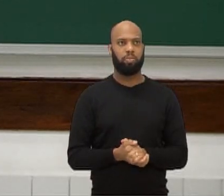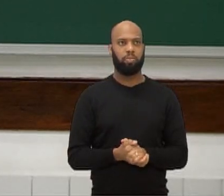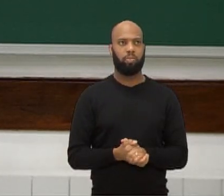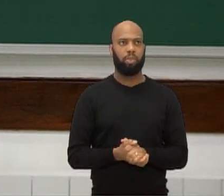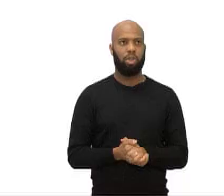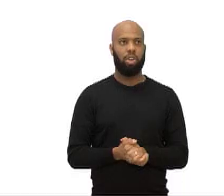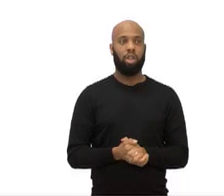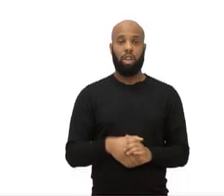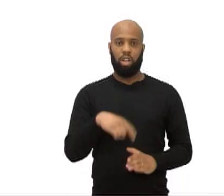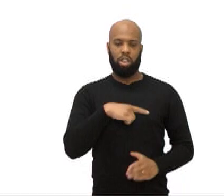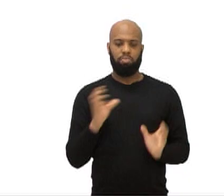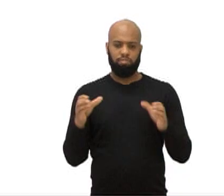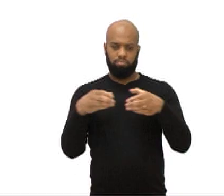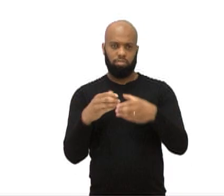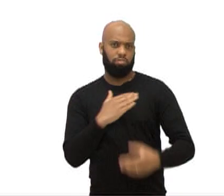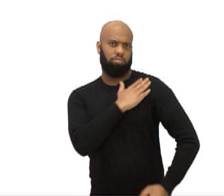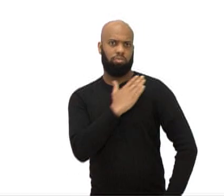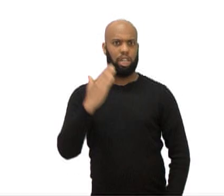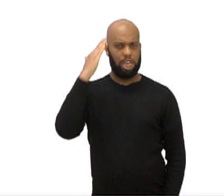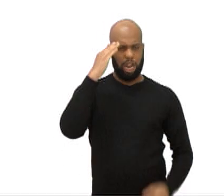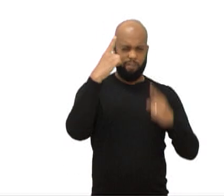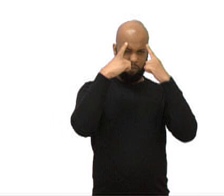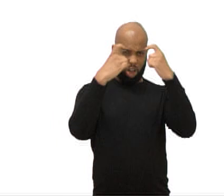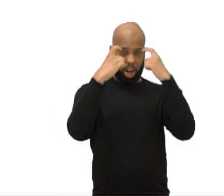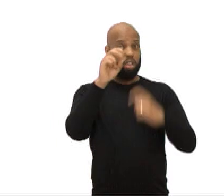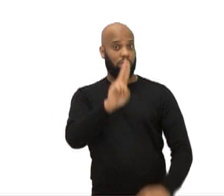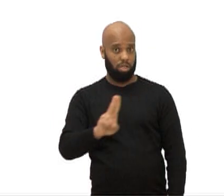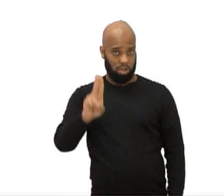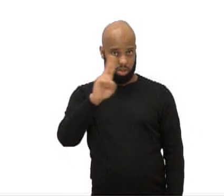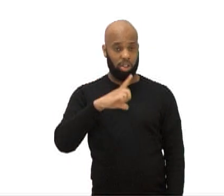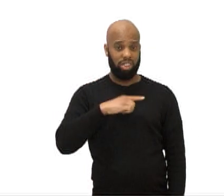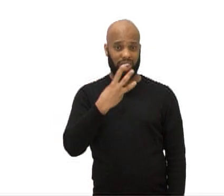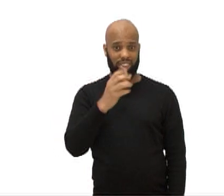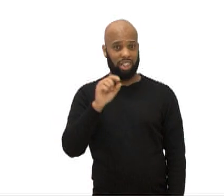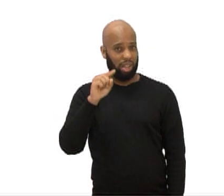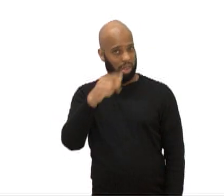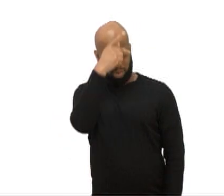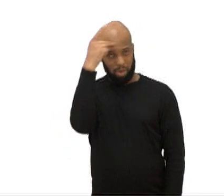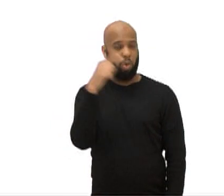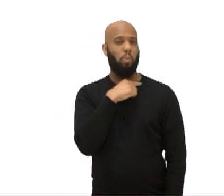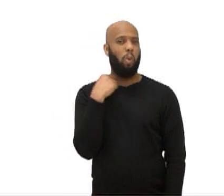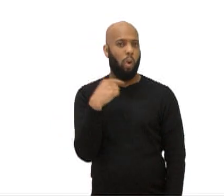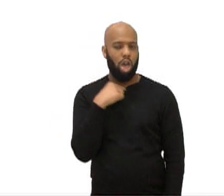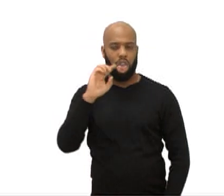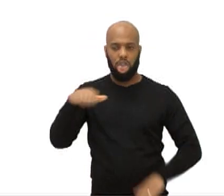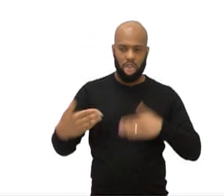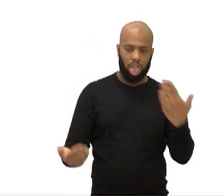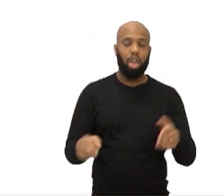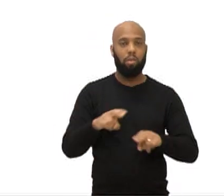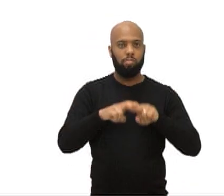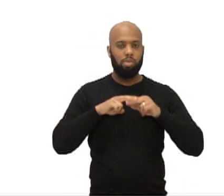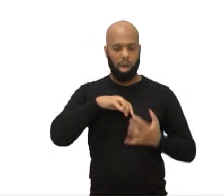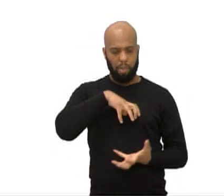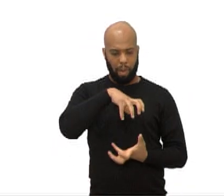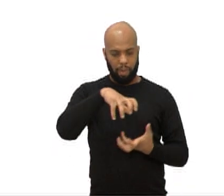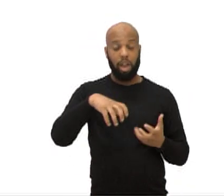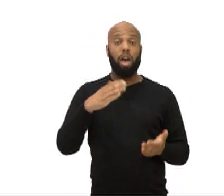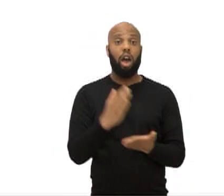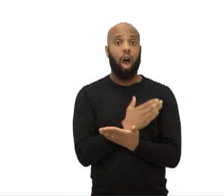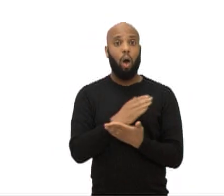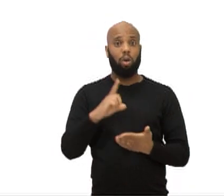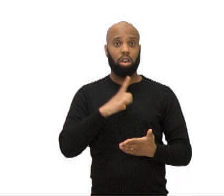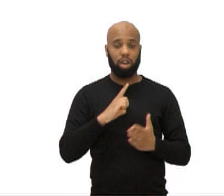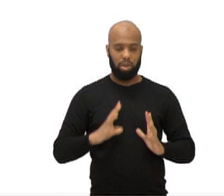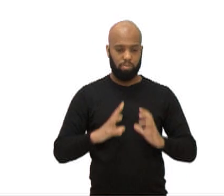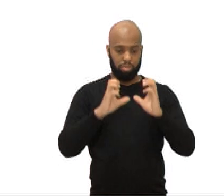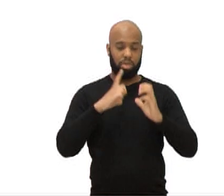As ofensivas militares imperiais foram violentas. Estima-se que mais de 30 mil pessoas tenham morrido em decorrência da revolta. Alguns conflitos ainda